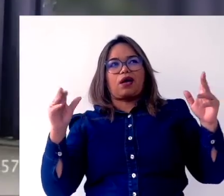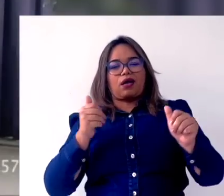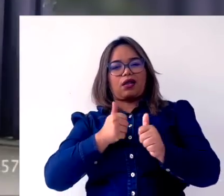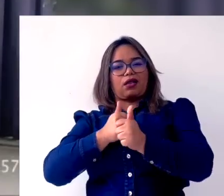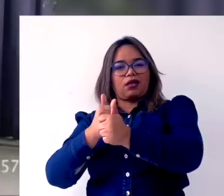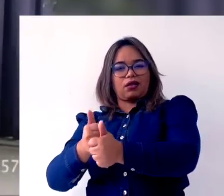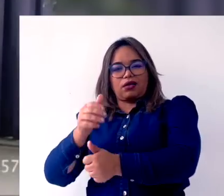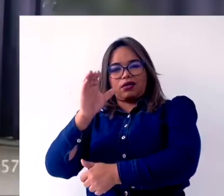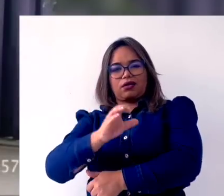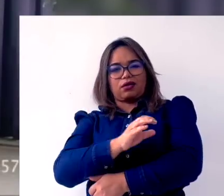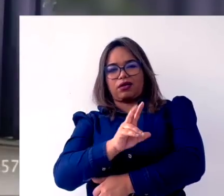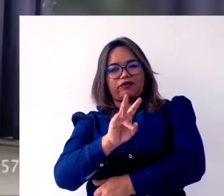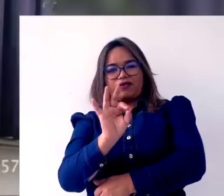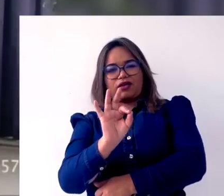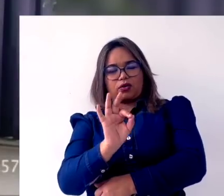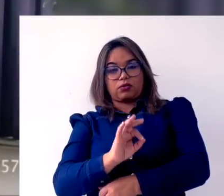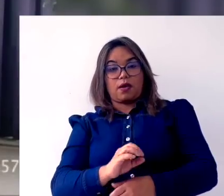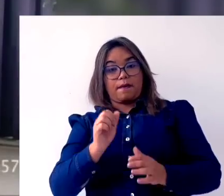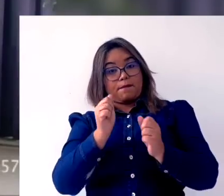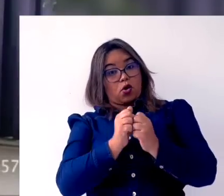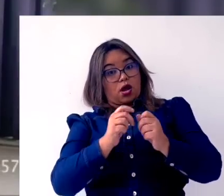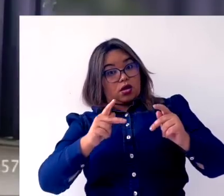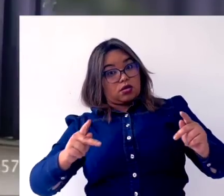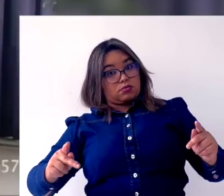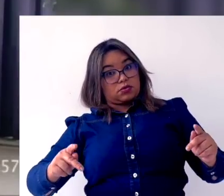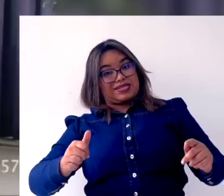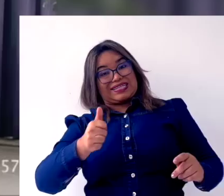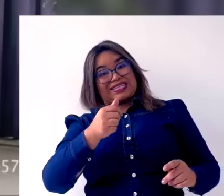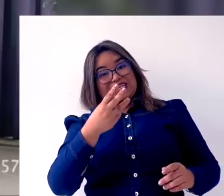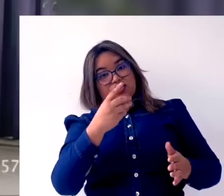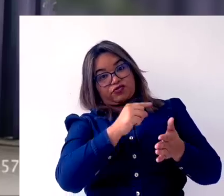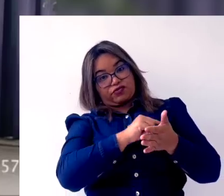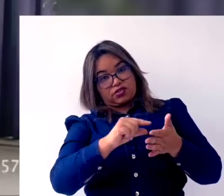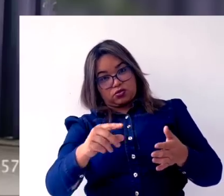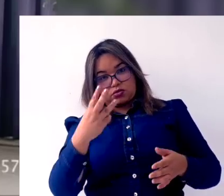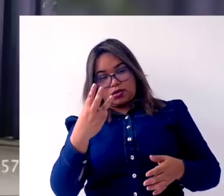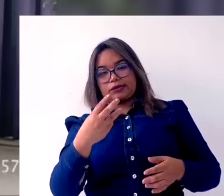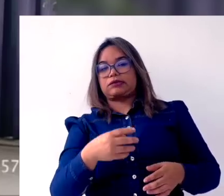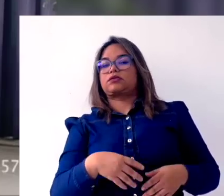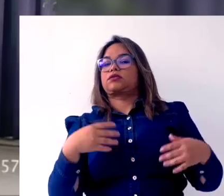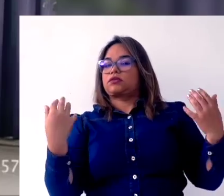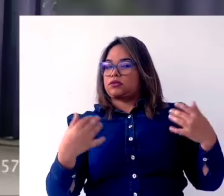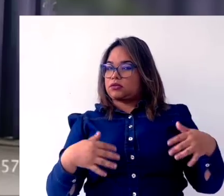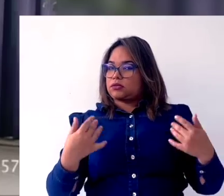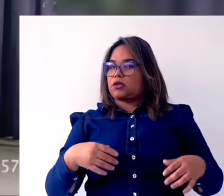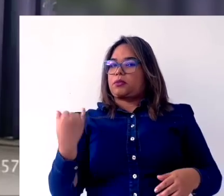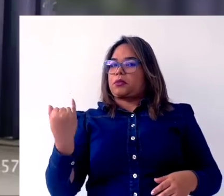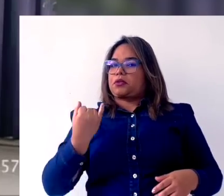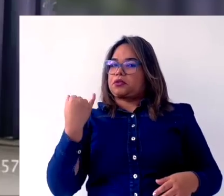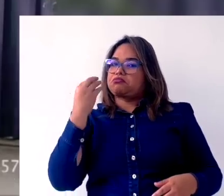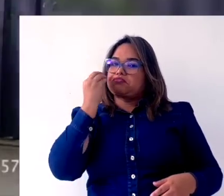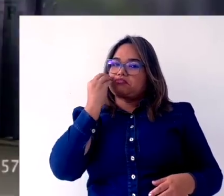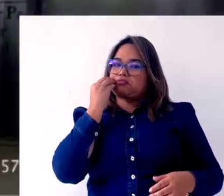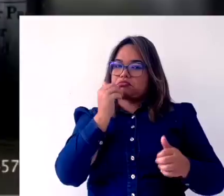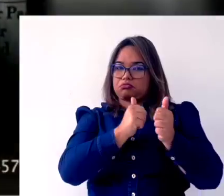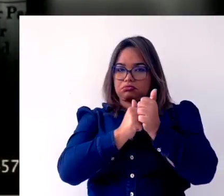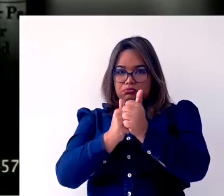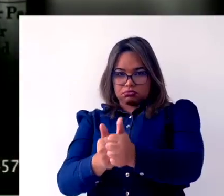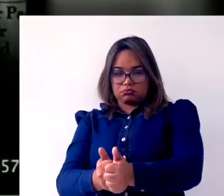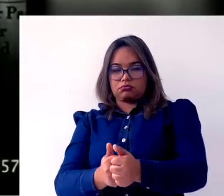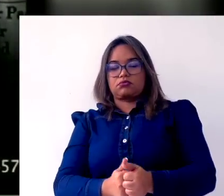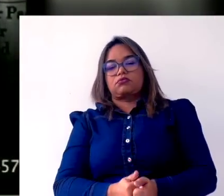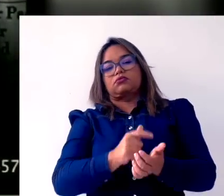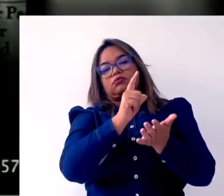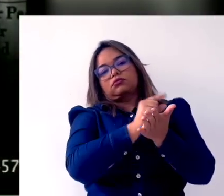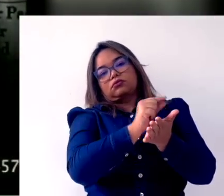catolicismo. Apocalipse 13:3. Esta é a questão que a gente deve perguntar, se eles vão seguir. Aqui está